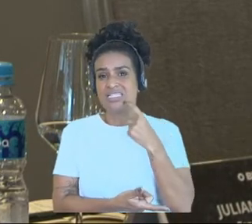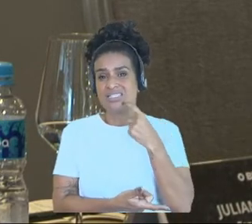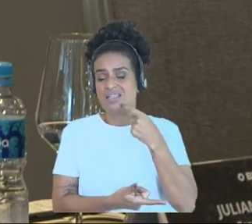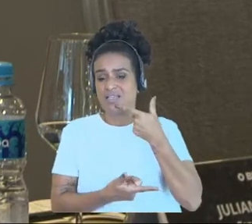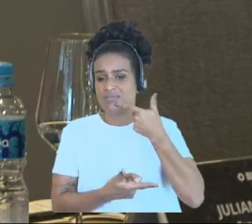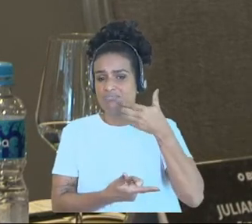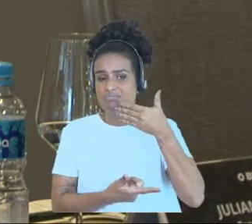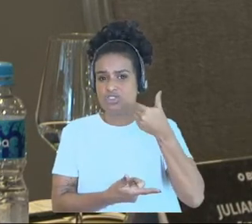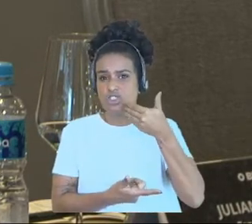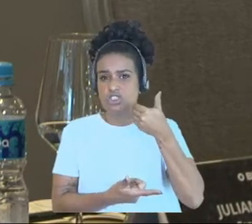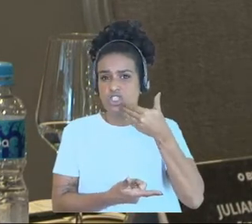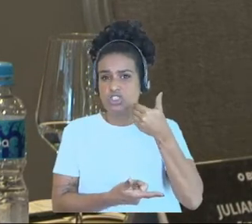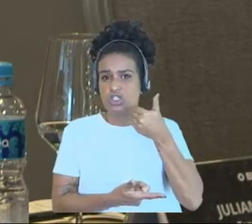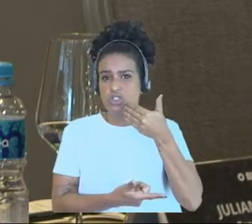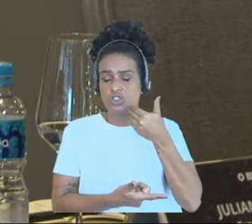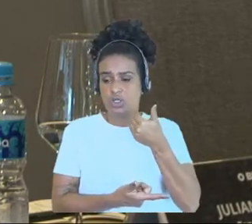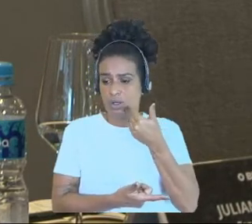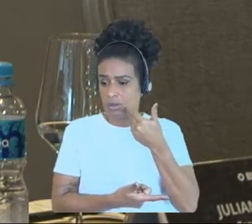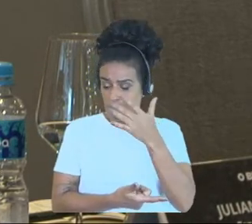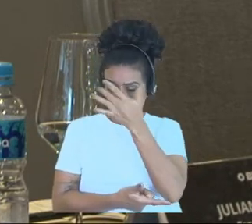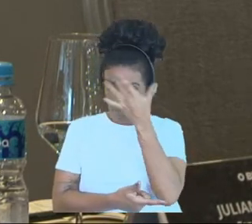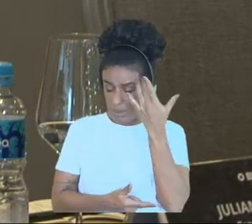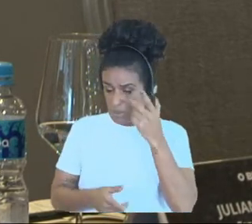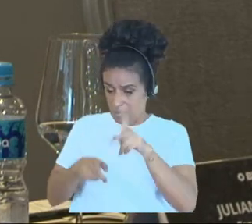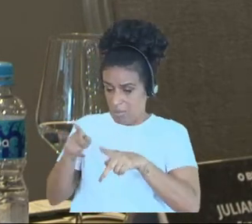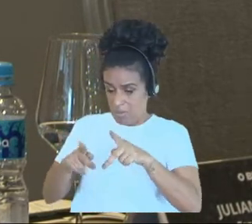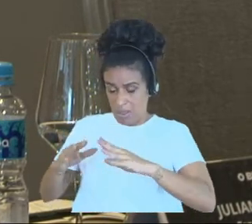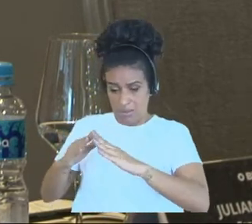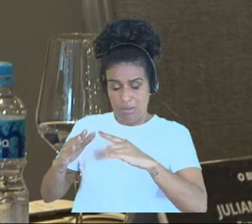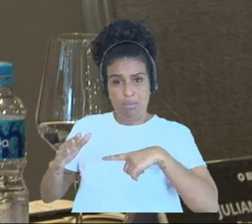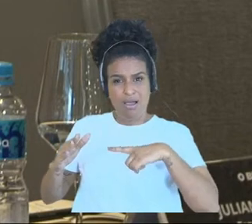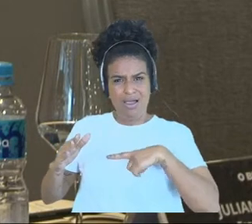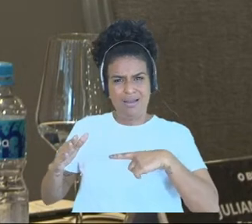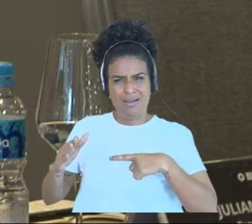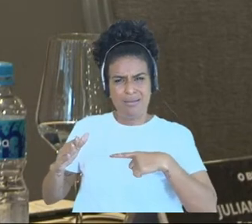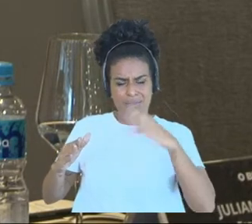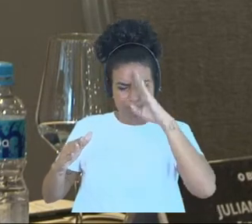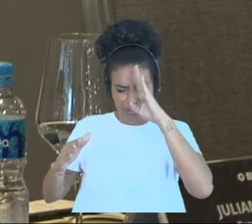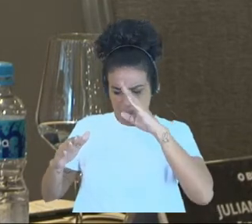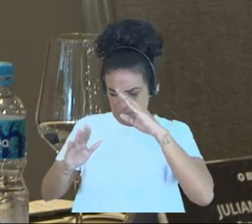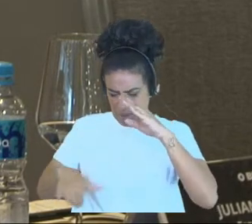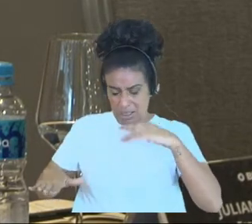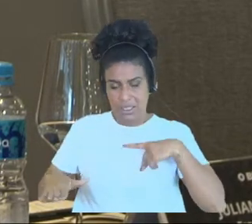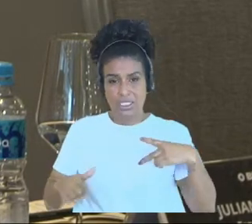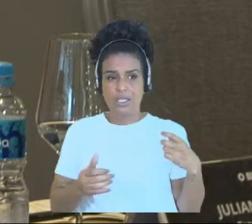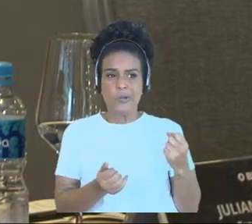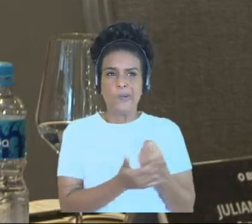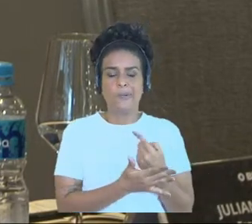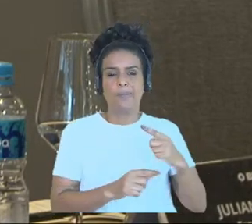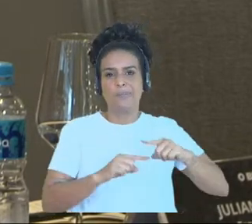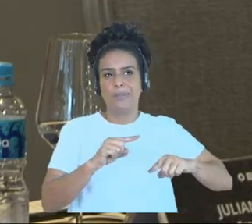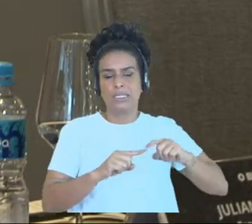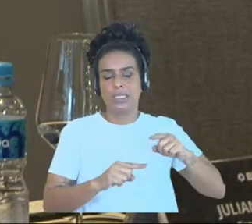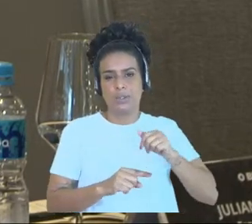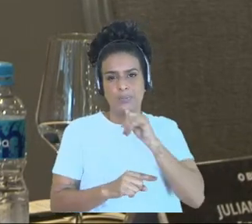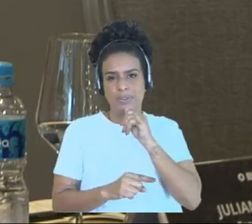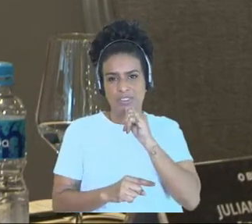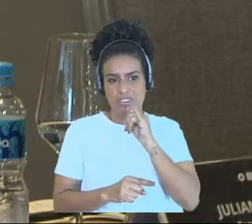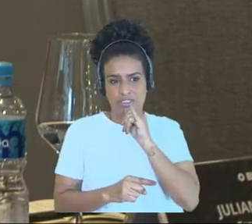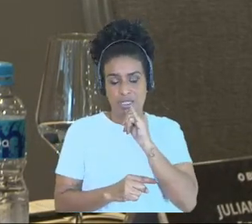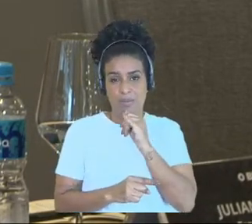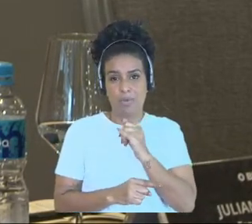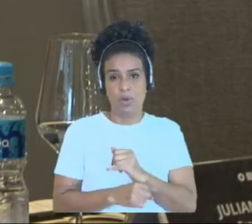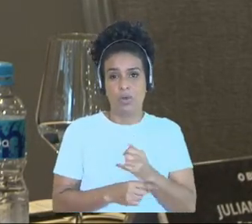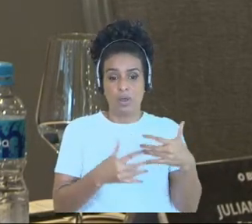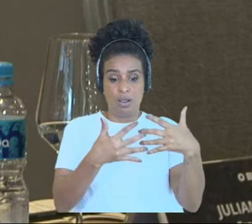por habitante, considerando as crianças. É um absurdo. Tem que compra, por exemplo, de caminhão de